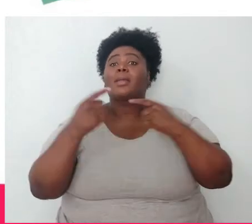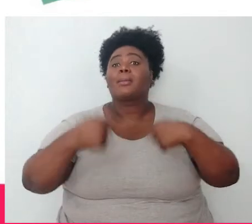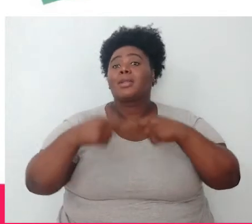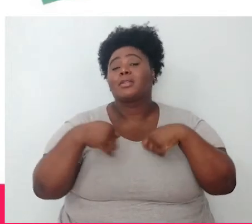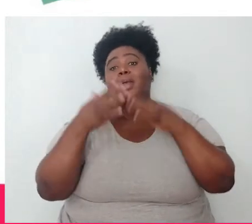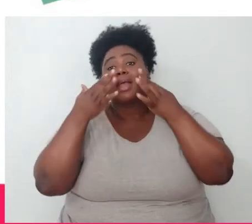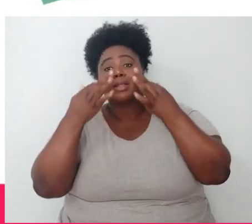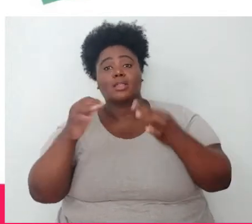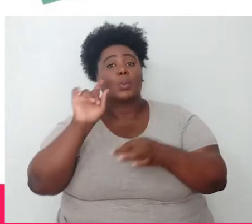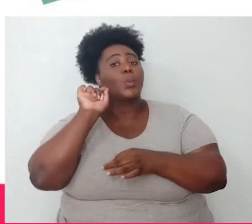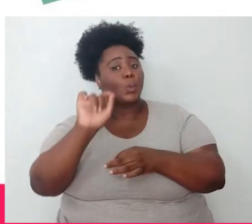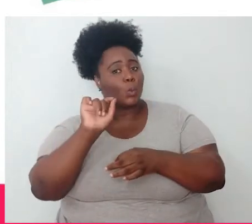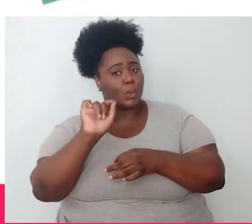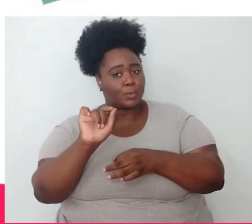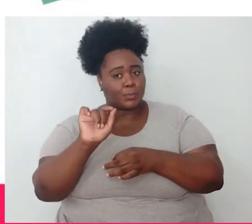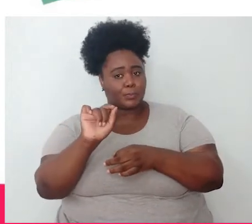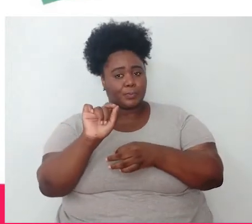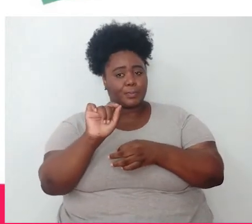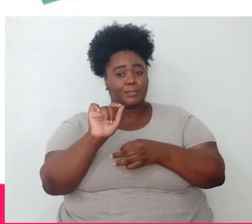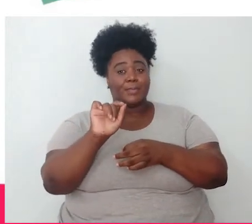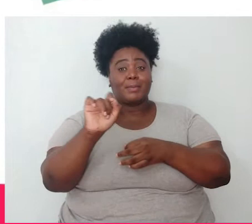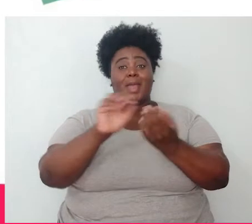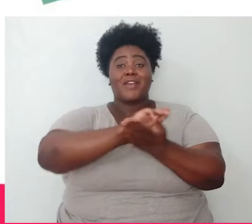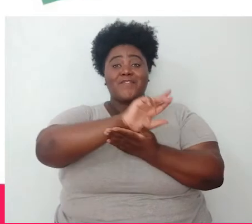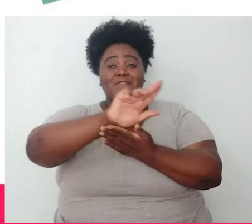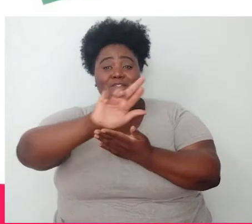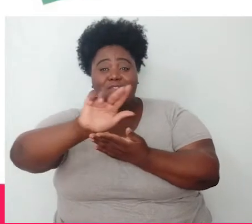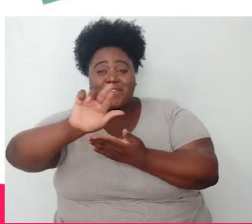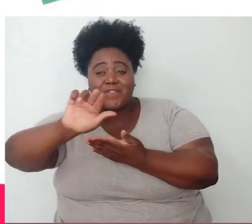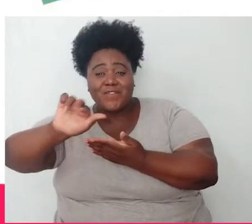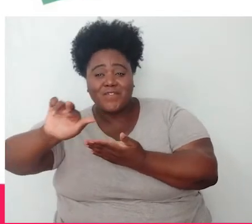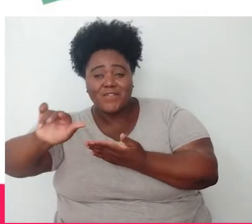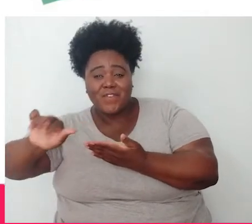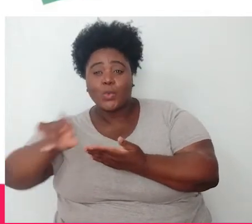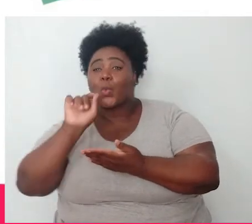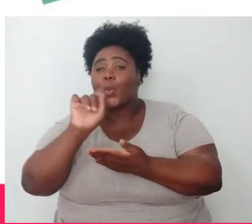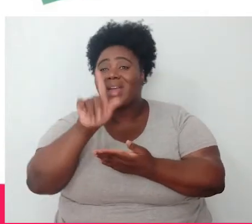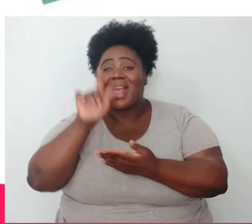atentar para a multiplicidade, a diversidade do